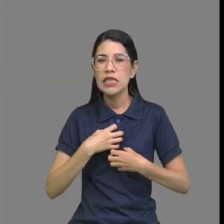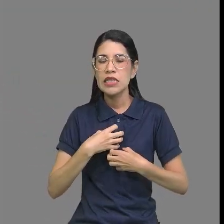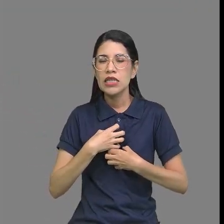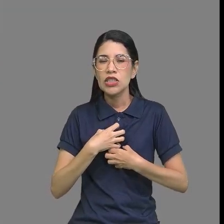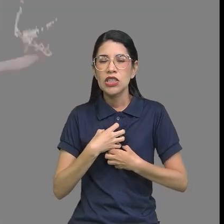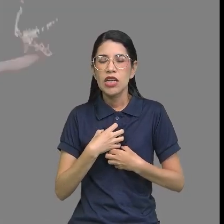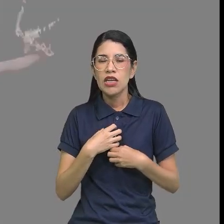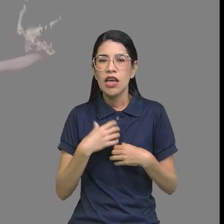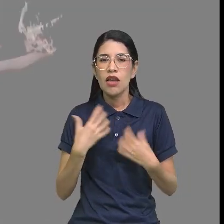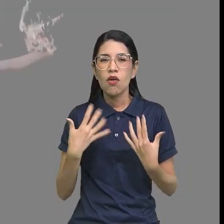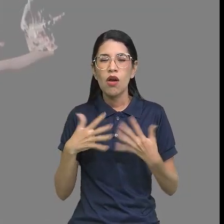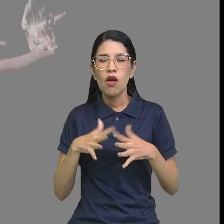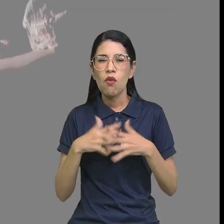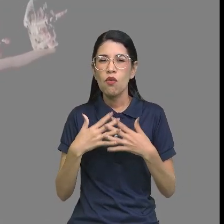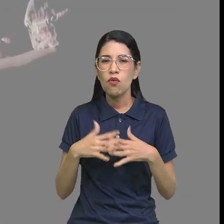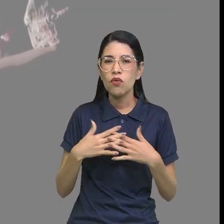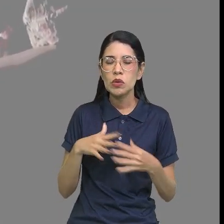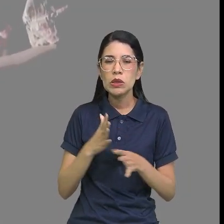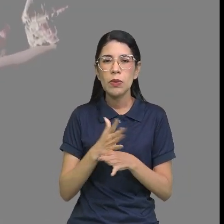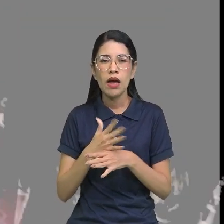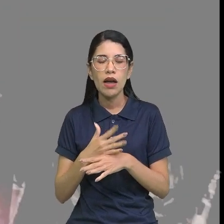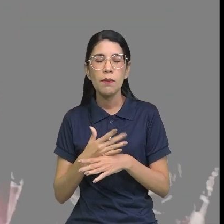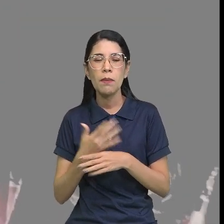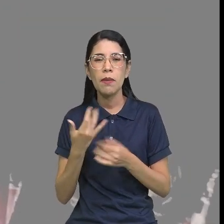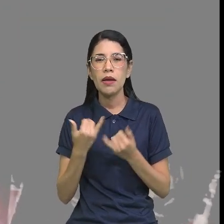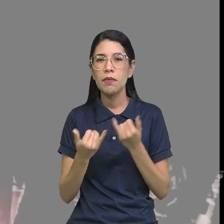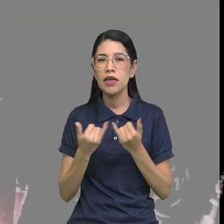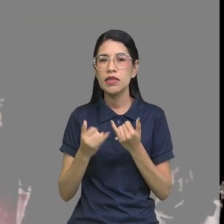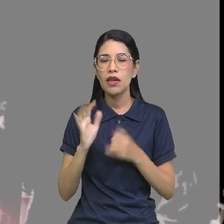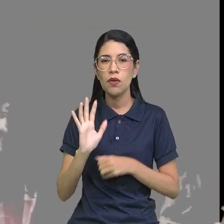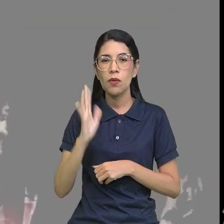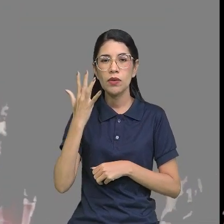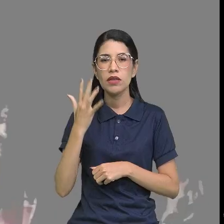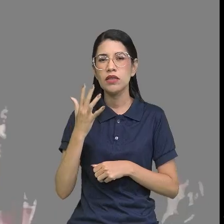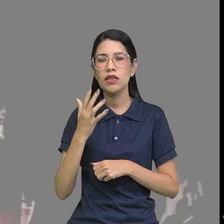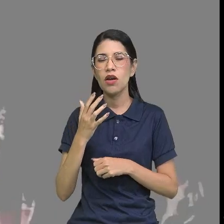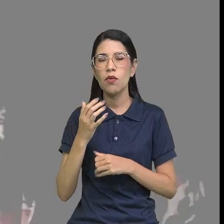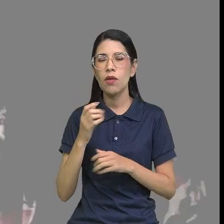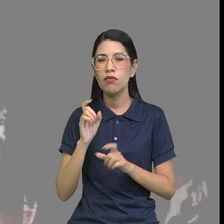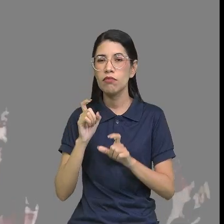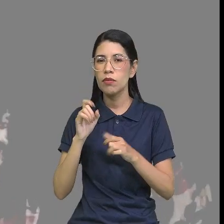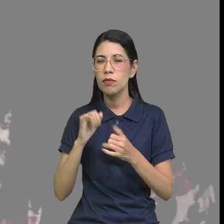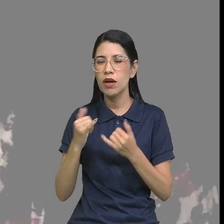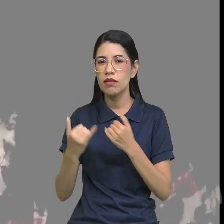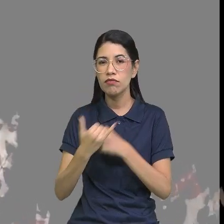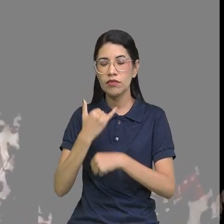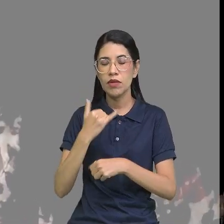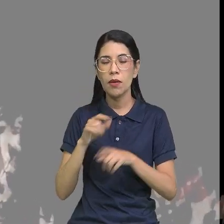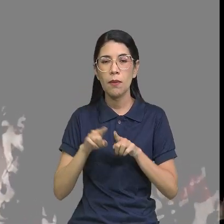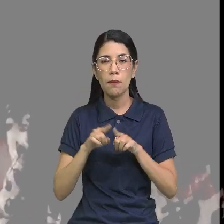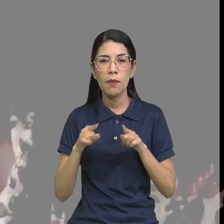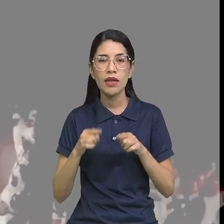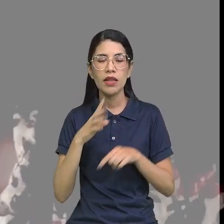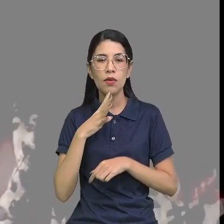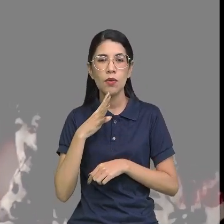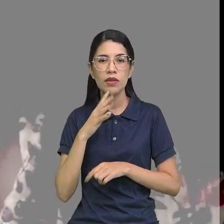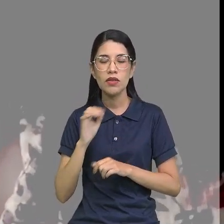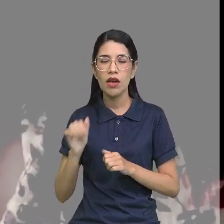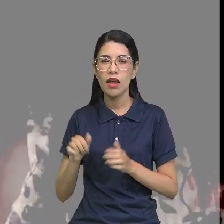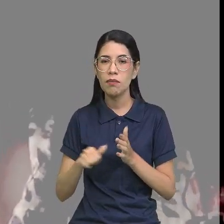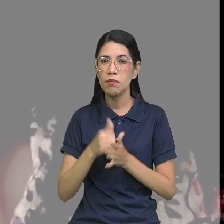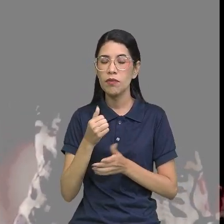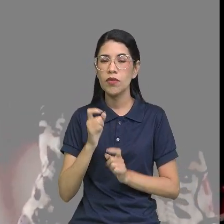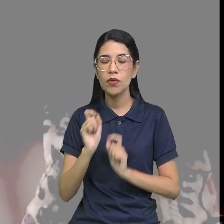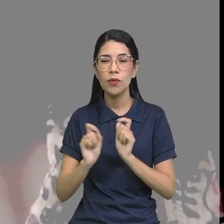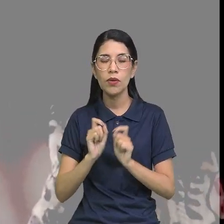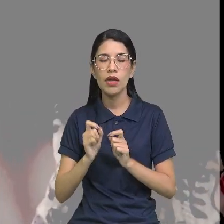tão desorientada como se lhe tivesse acontecido uma infidelidade. Sobretudo, estava conhecendo pela primeira